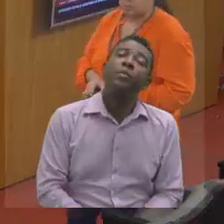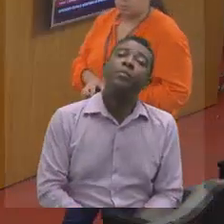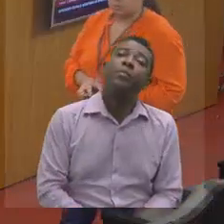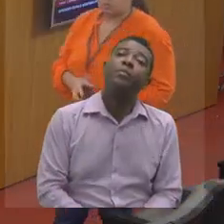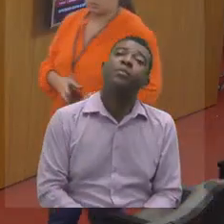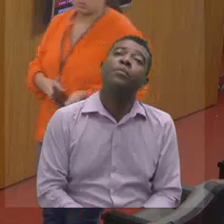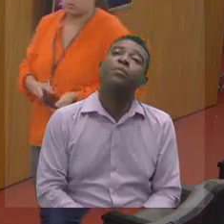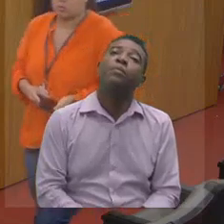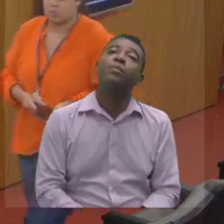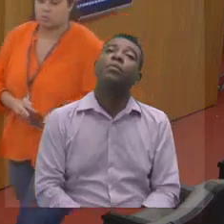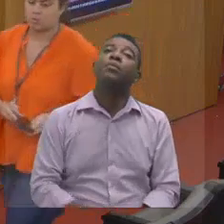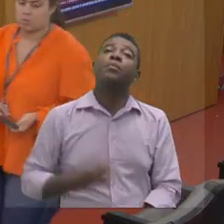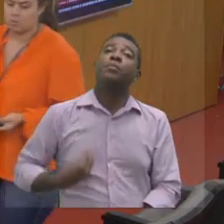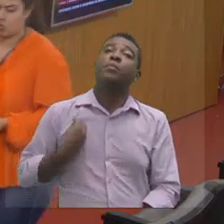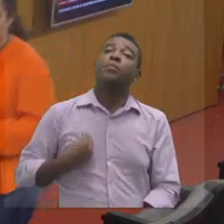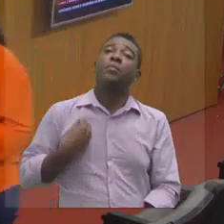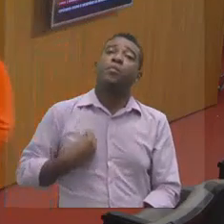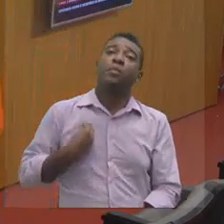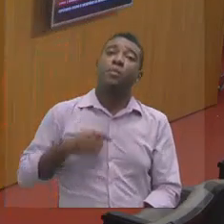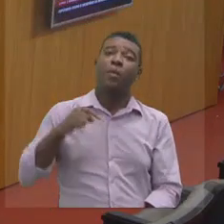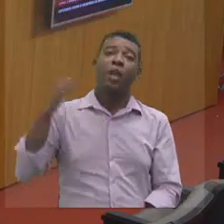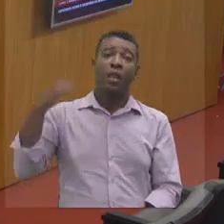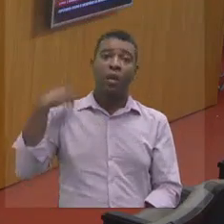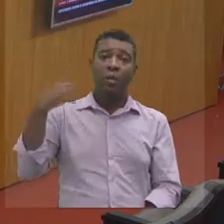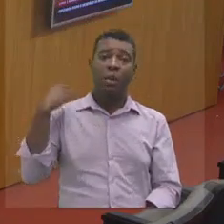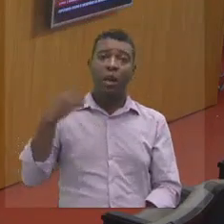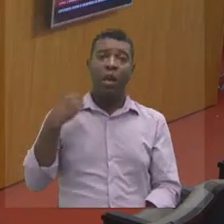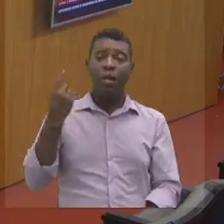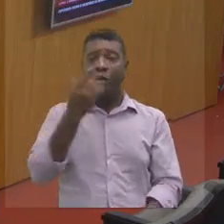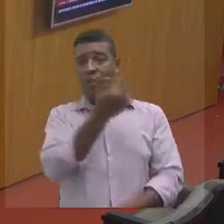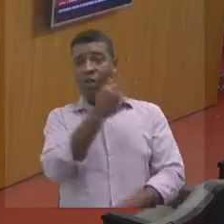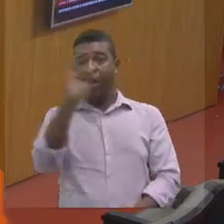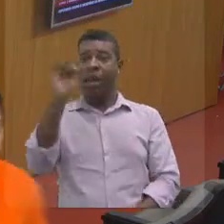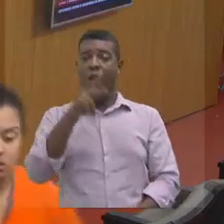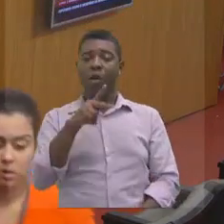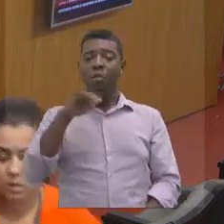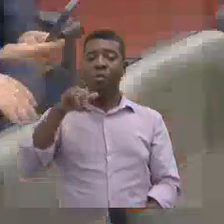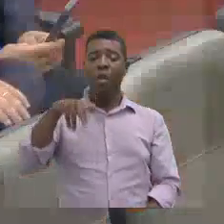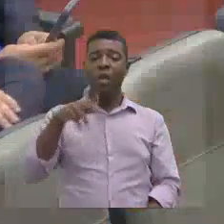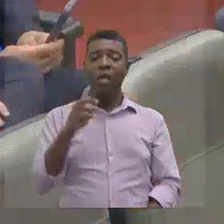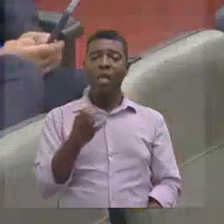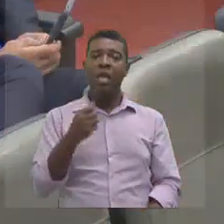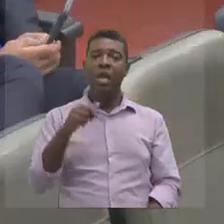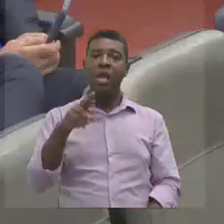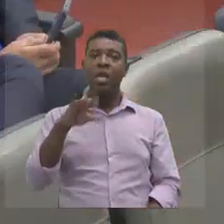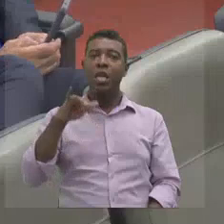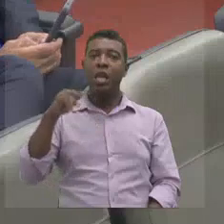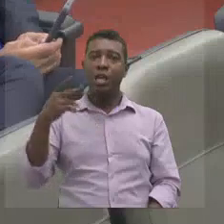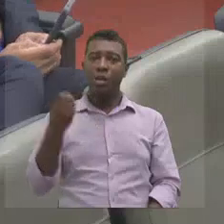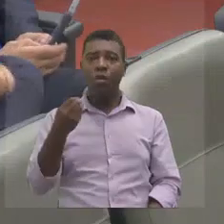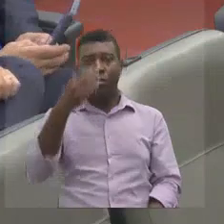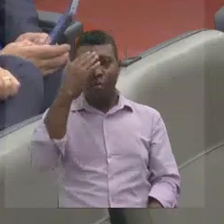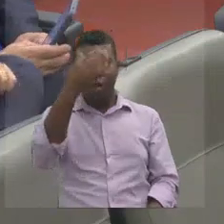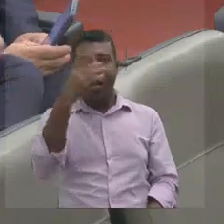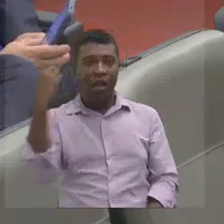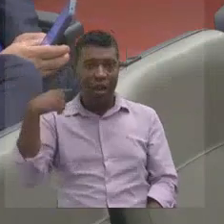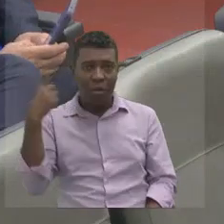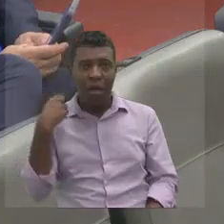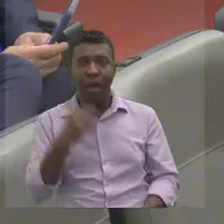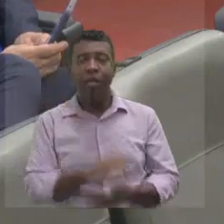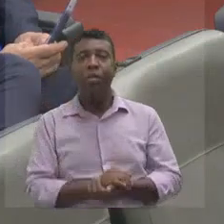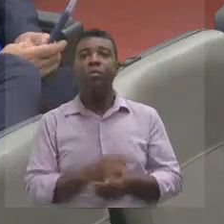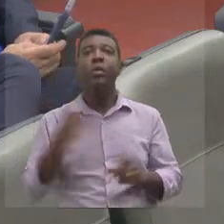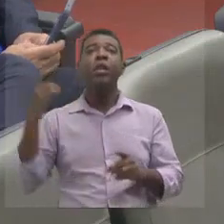registramos aqui a presença deputado federal Pinheirinho participando aqui conosco dessa audiência Obrigado Deputado passa a palavra para o deputado